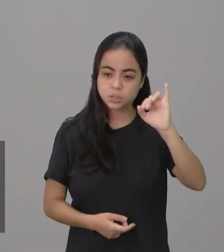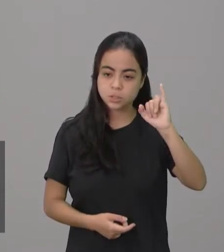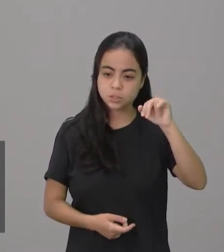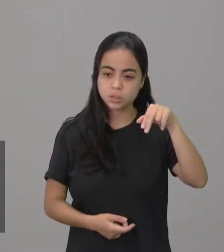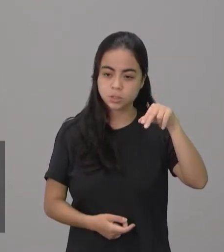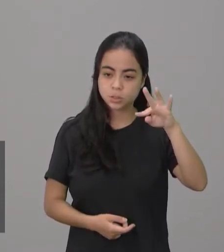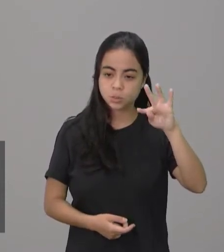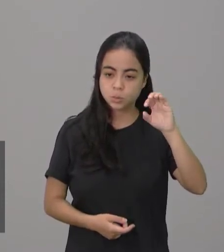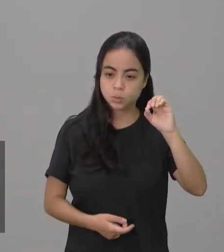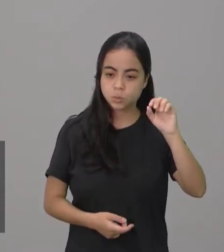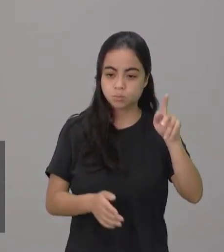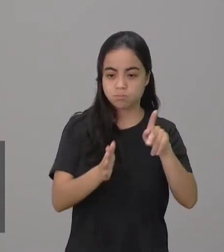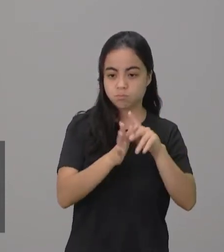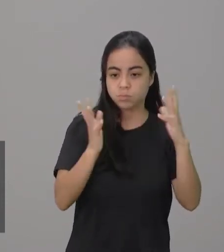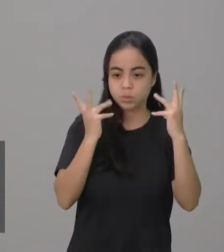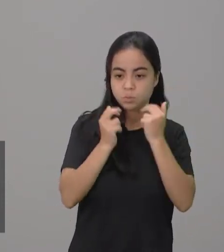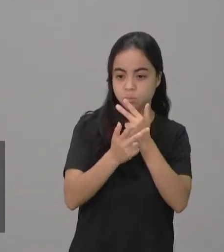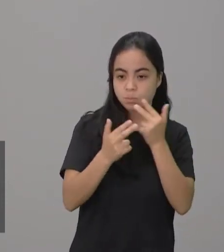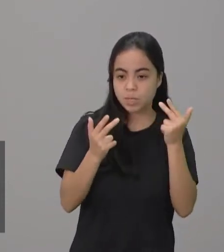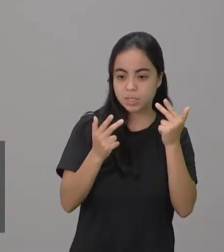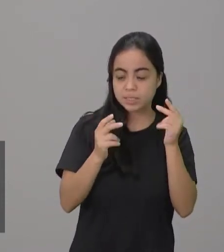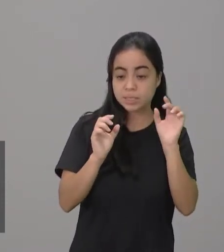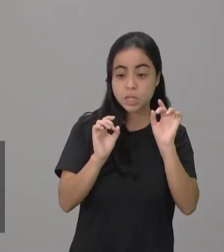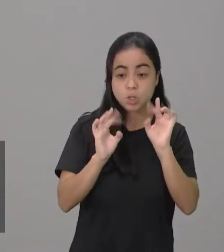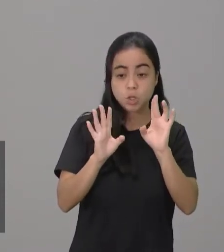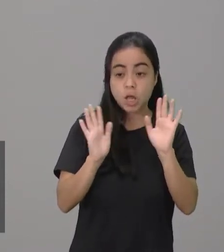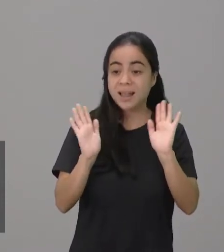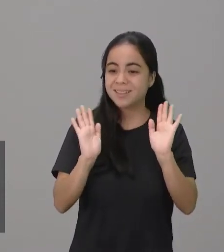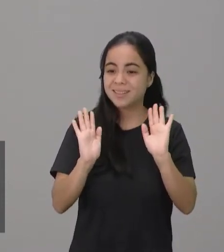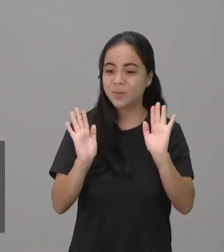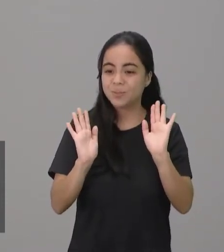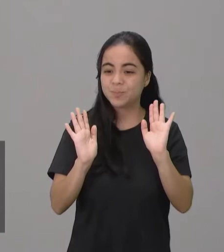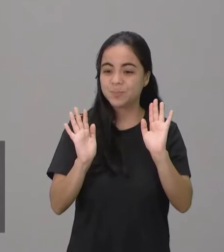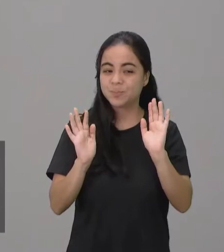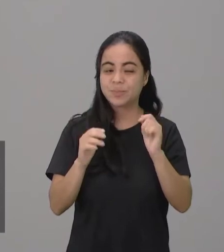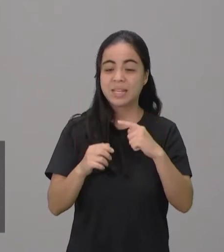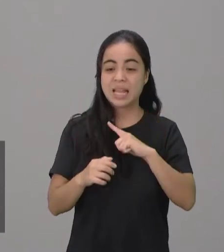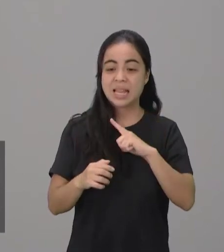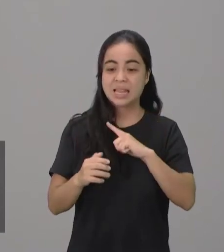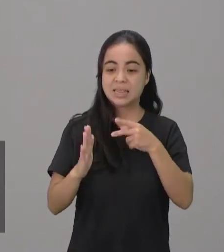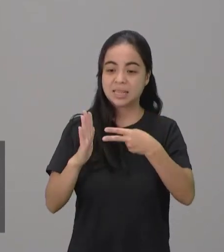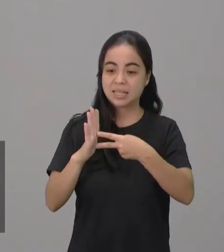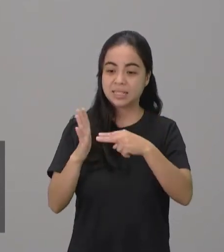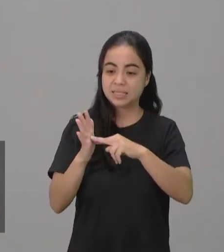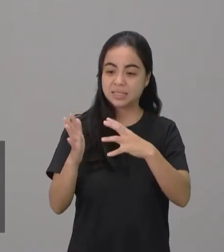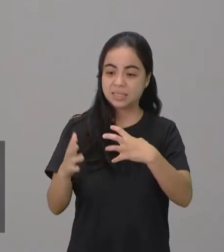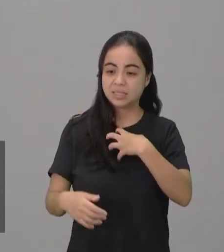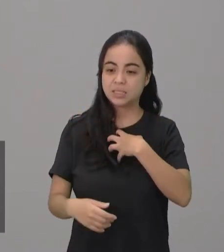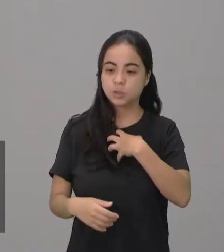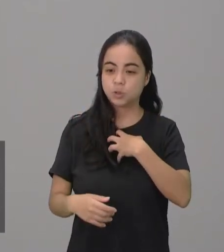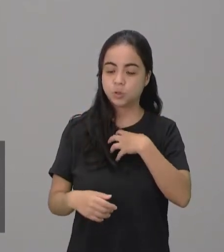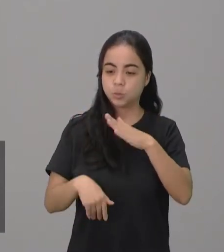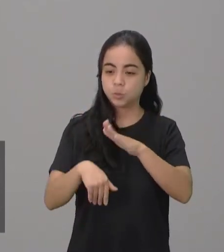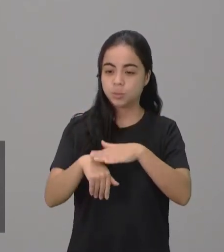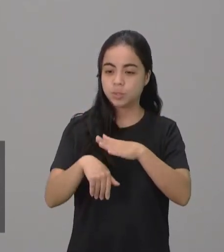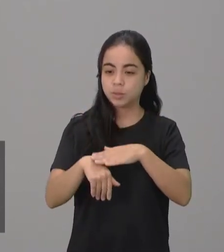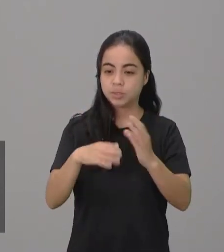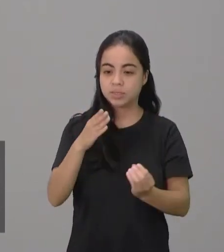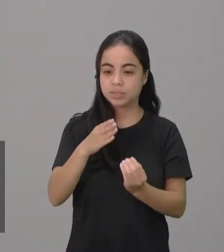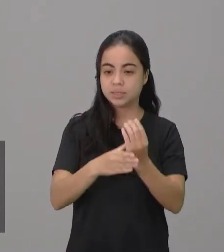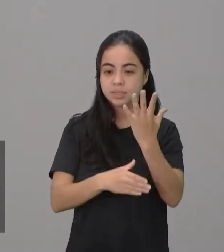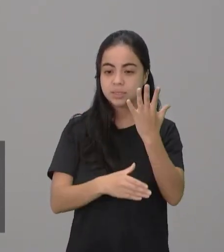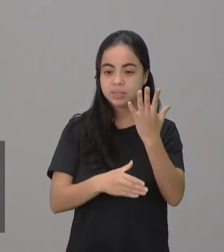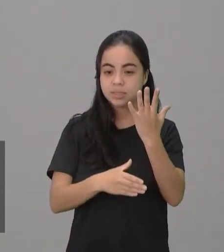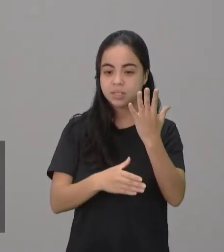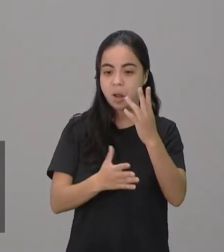das suas necessidades imediatas, ele consegue dar um sentido para as suas ações que cria